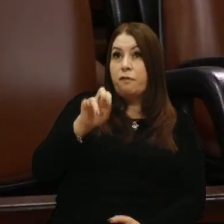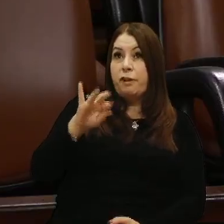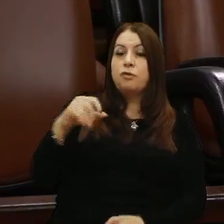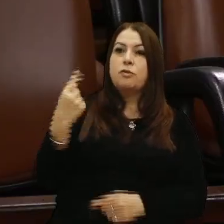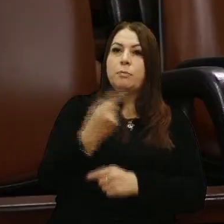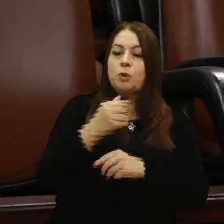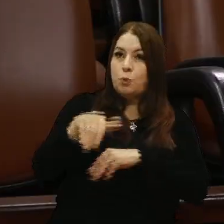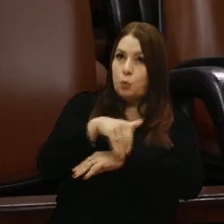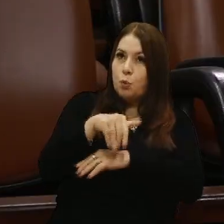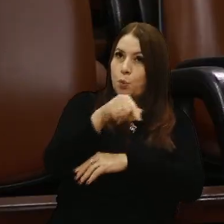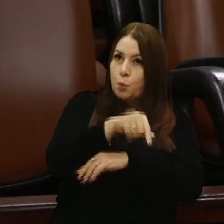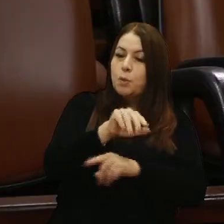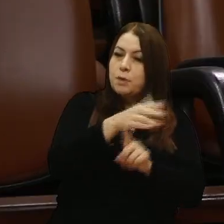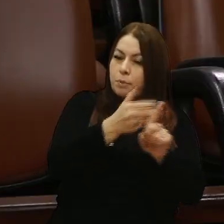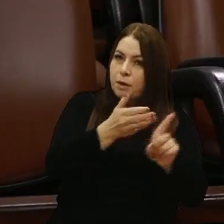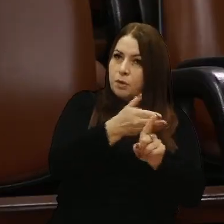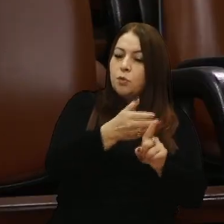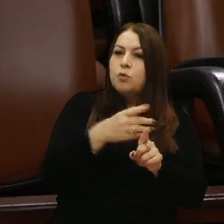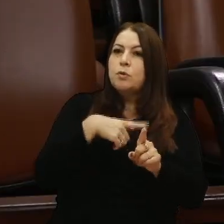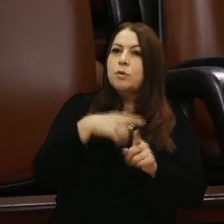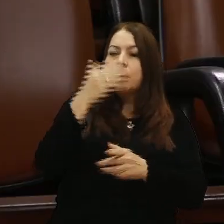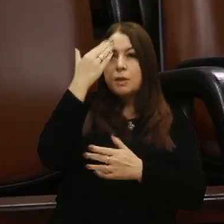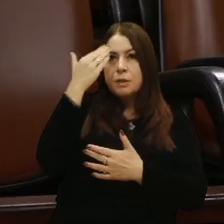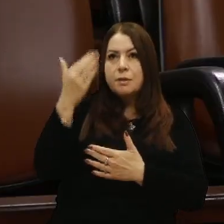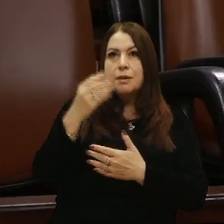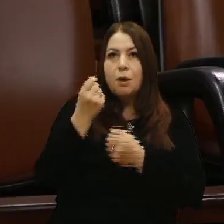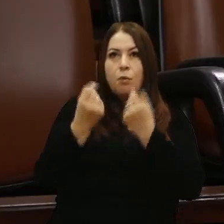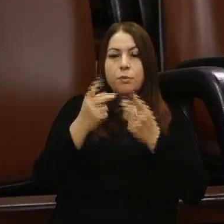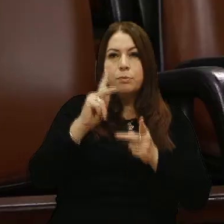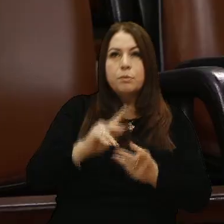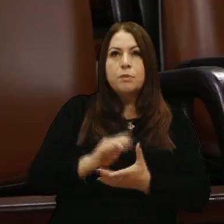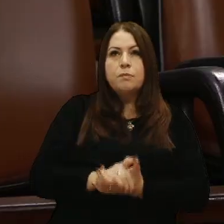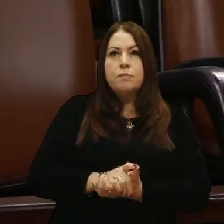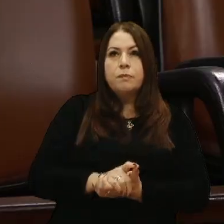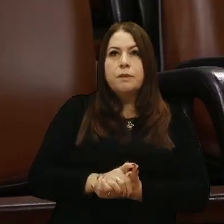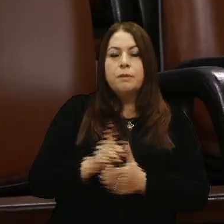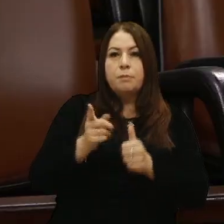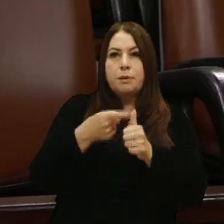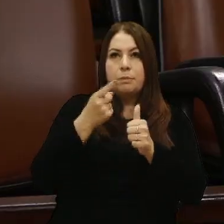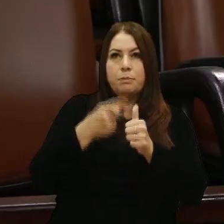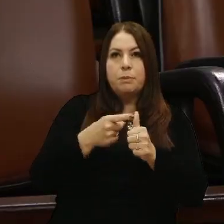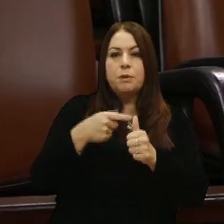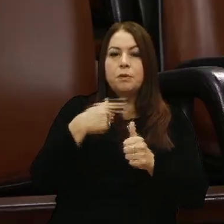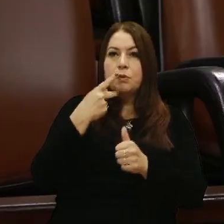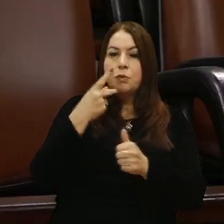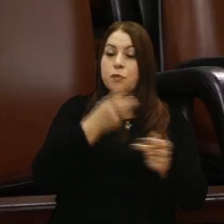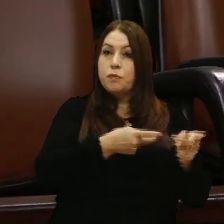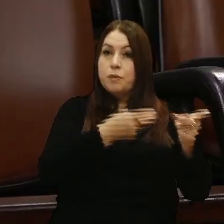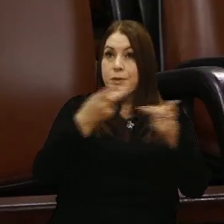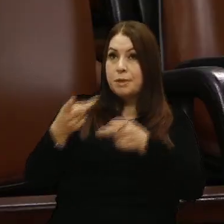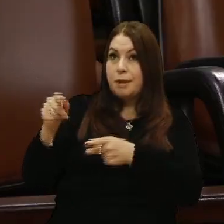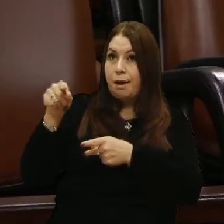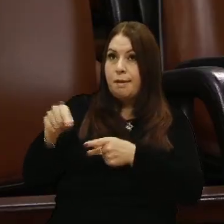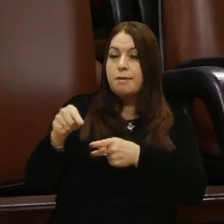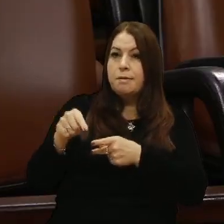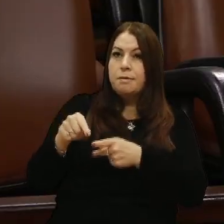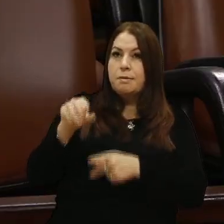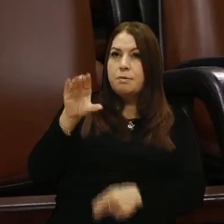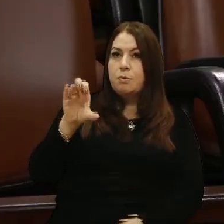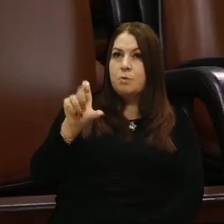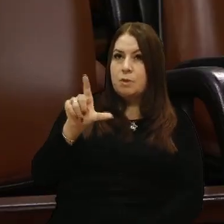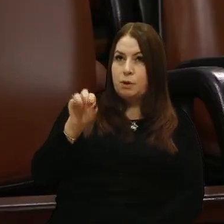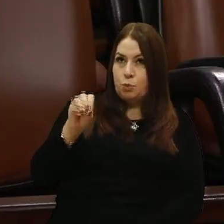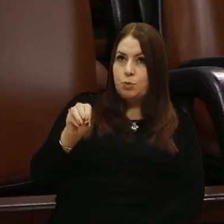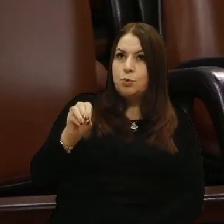denominação desta rua, eu tenho que agradecer a algumas pessoas. Primeiramente, quando eu fui visitar ao Celso